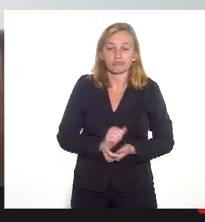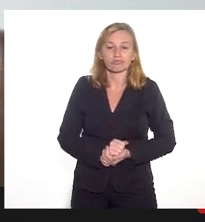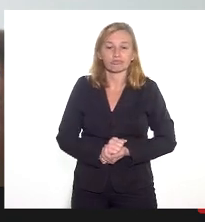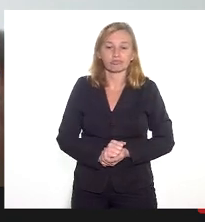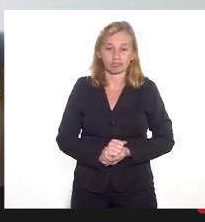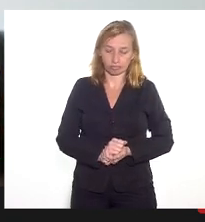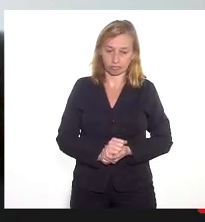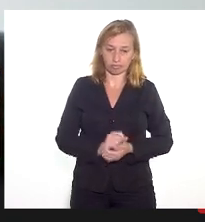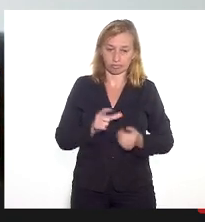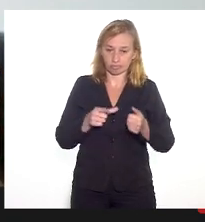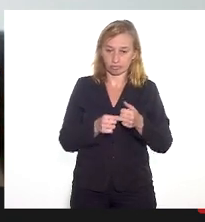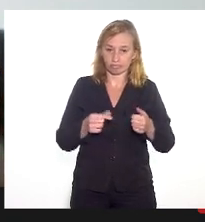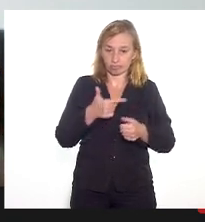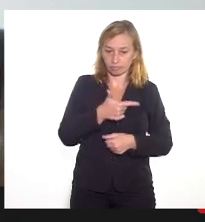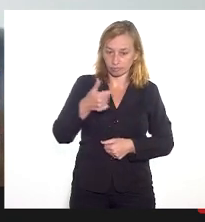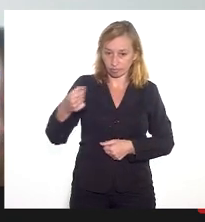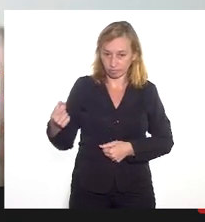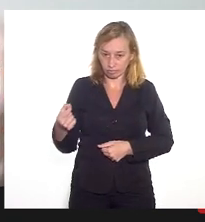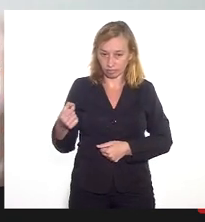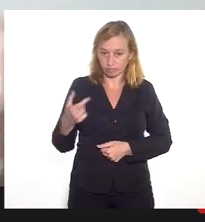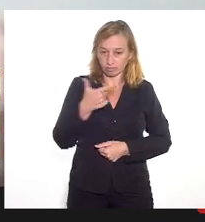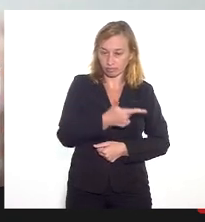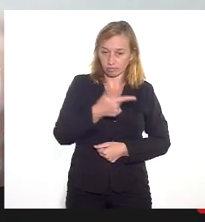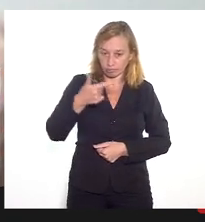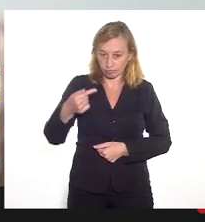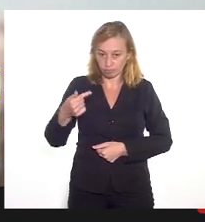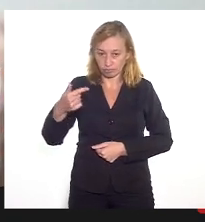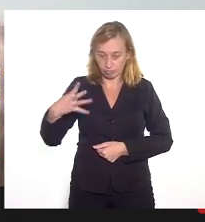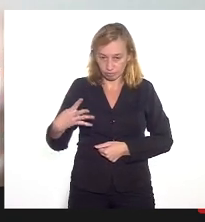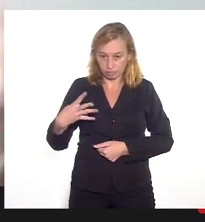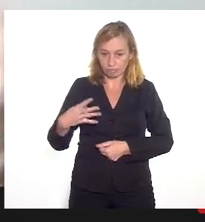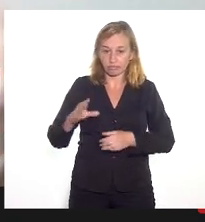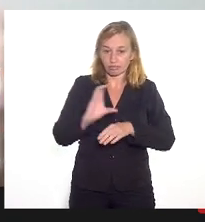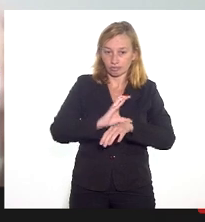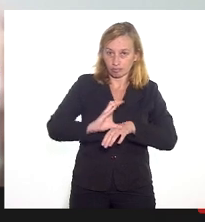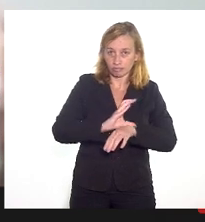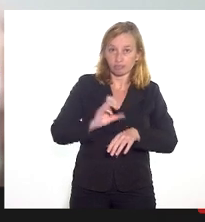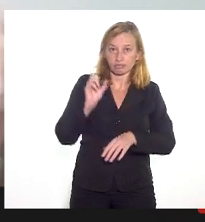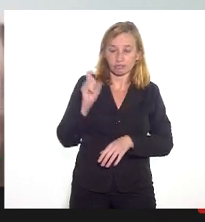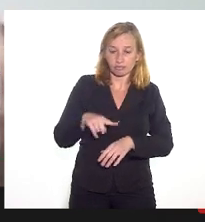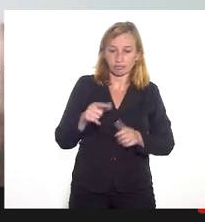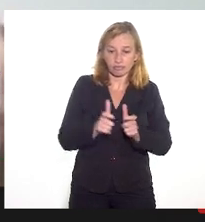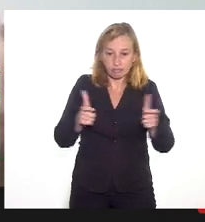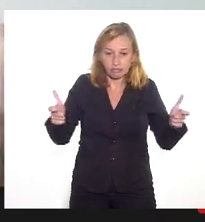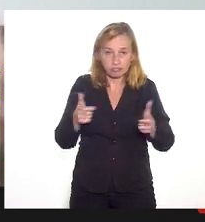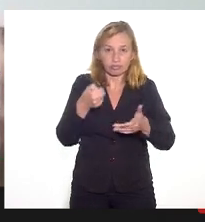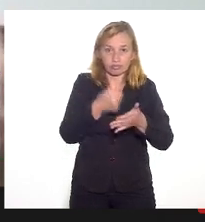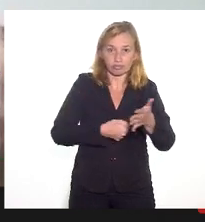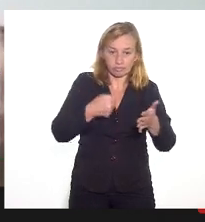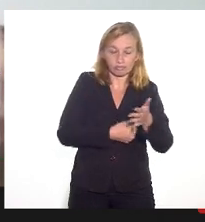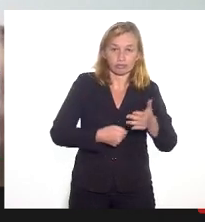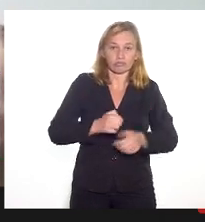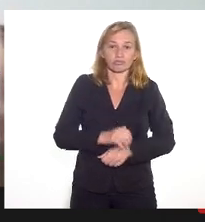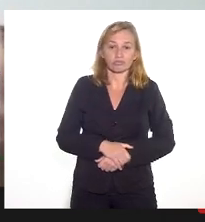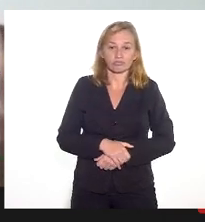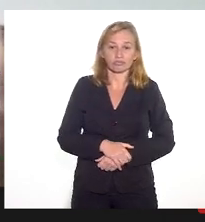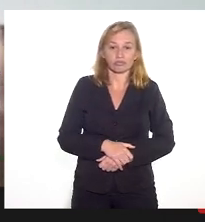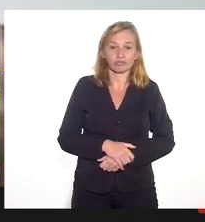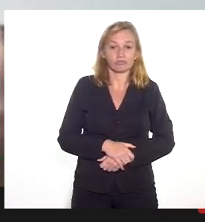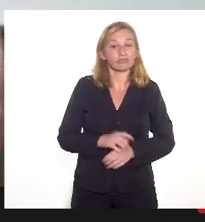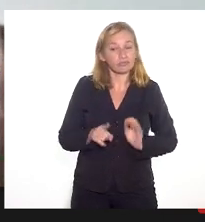artigos 220 ao 224 da Constituição, que é uma grande luta, né? E aí nós